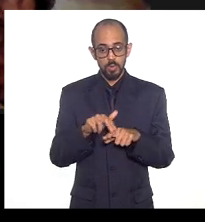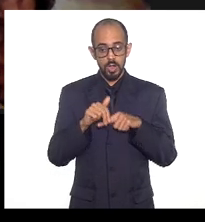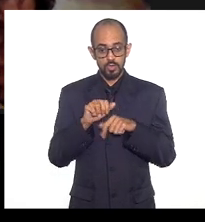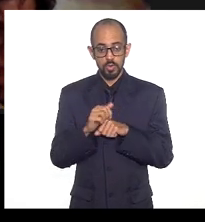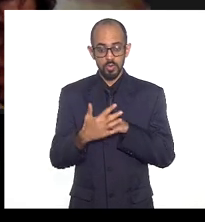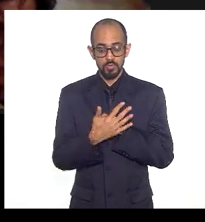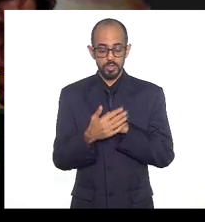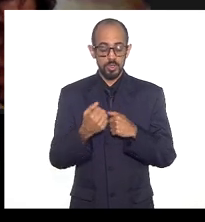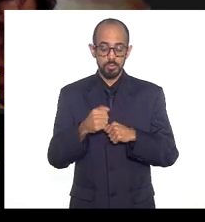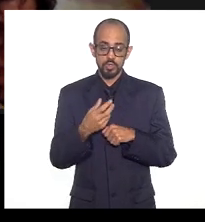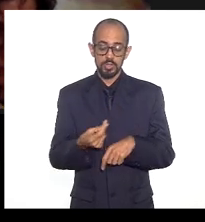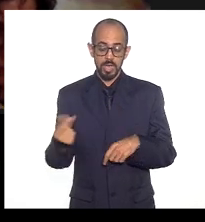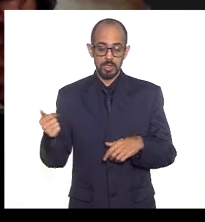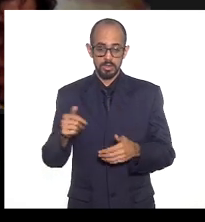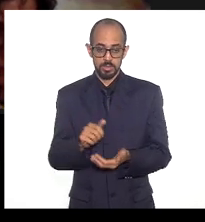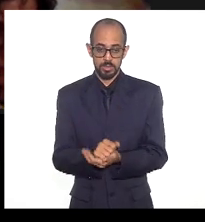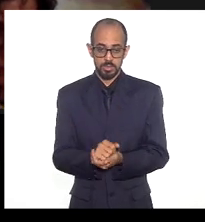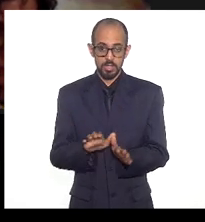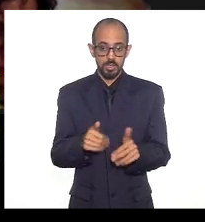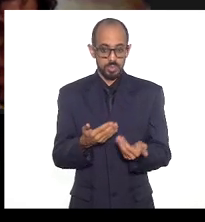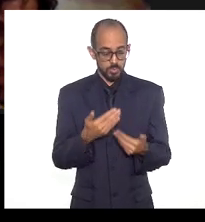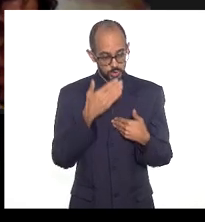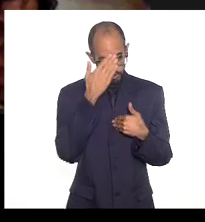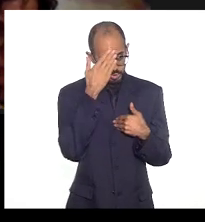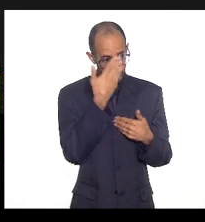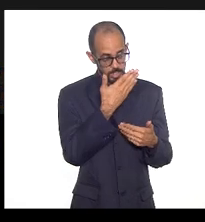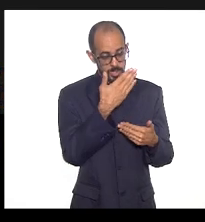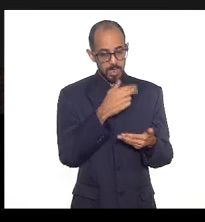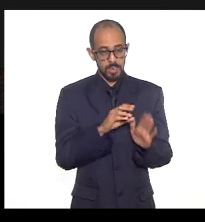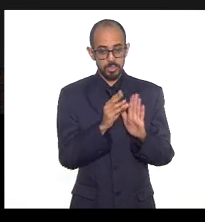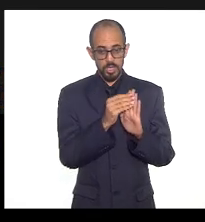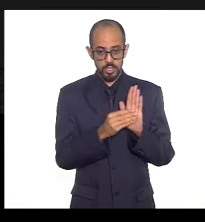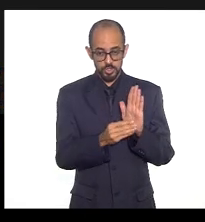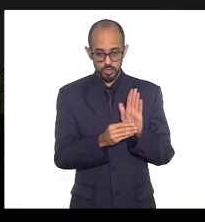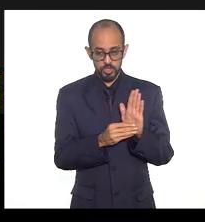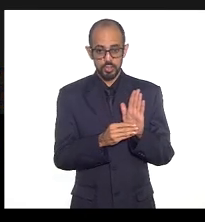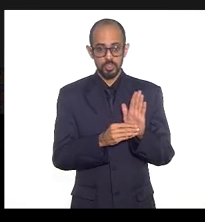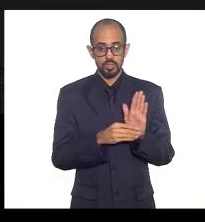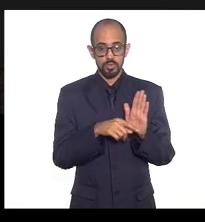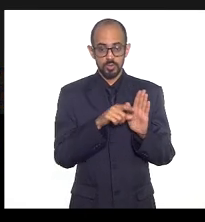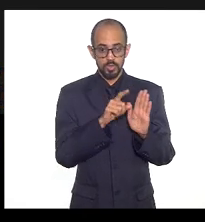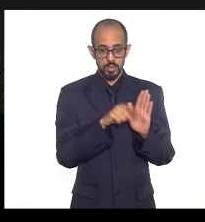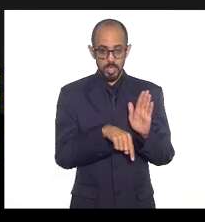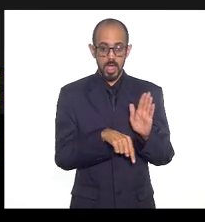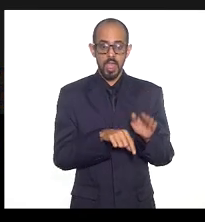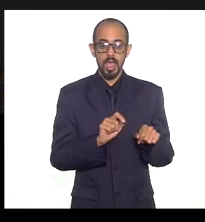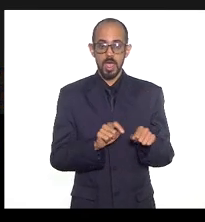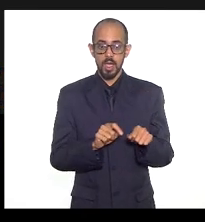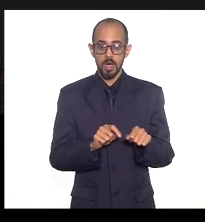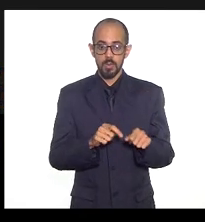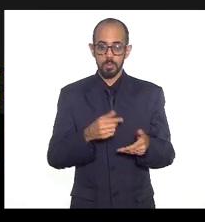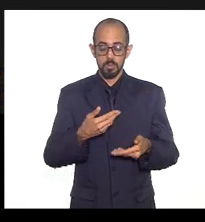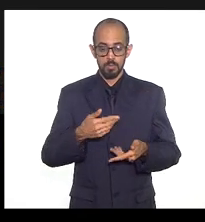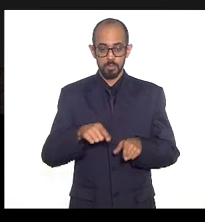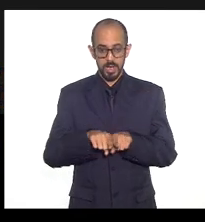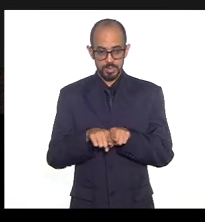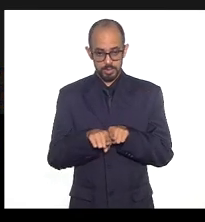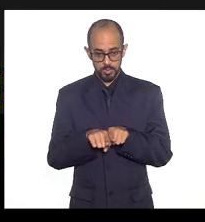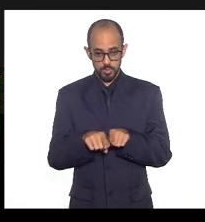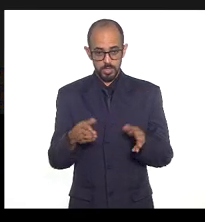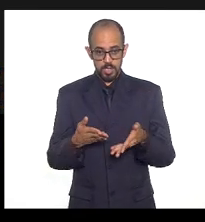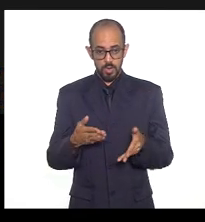Bom, então, nesse caso, a gente agradece e registra que a ARCO é uma parceira da Frente Parlamentar e passa a palavra ao Mário